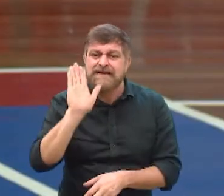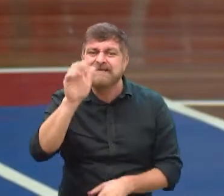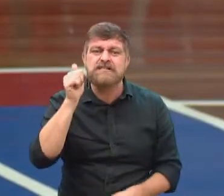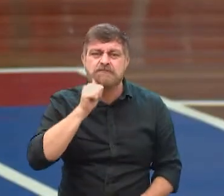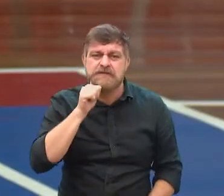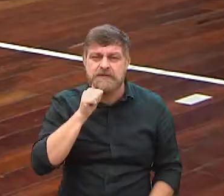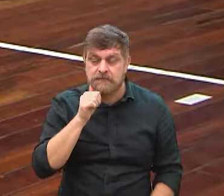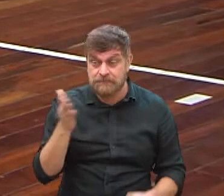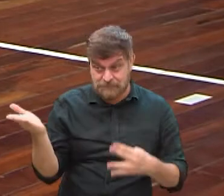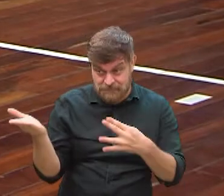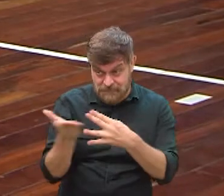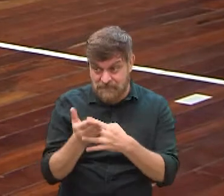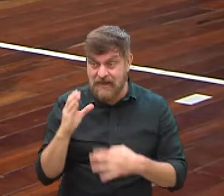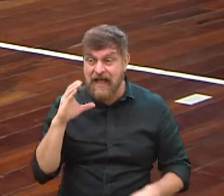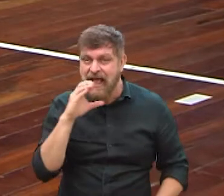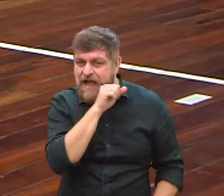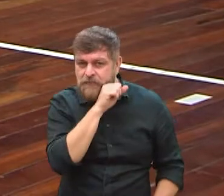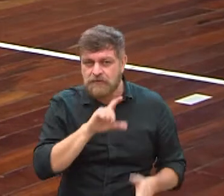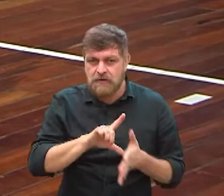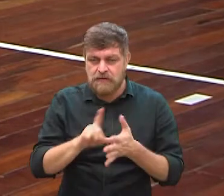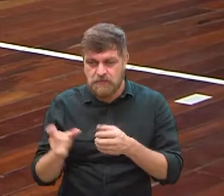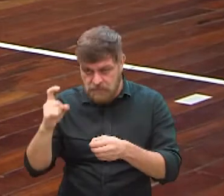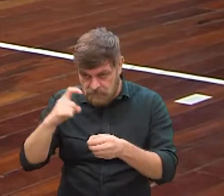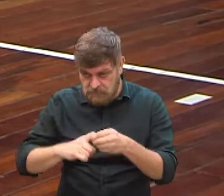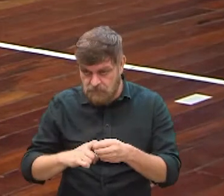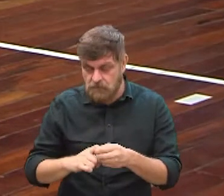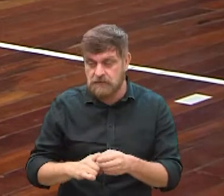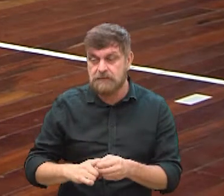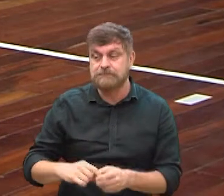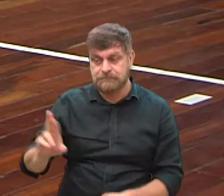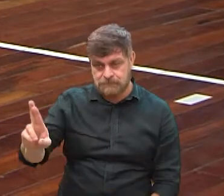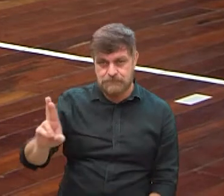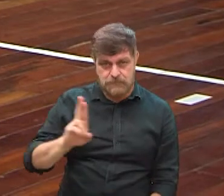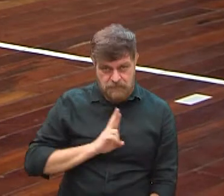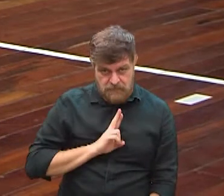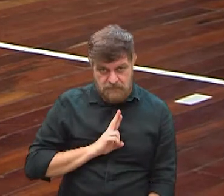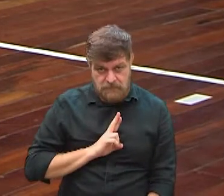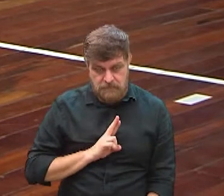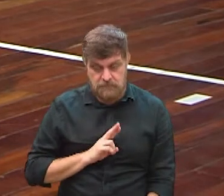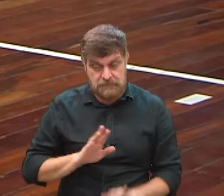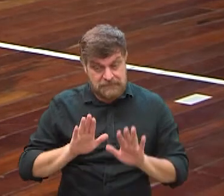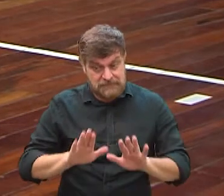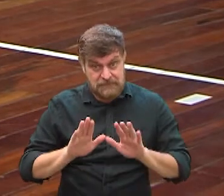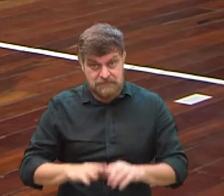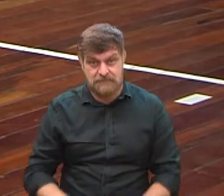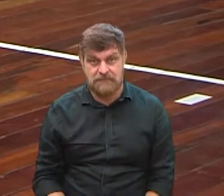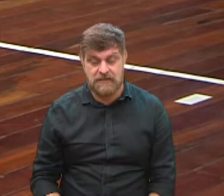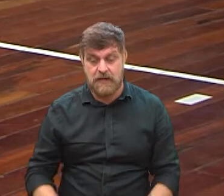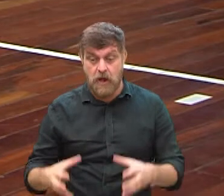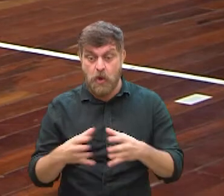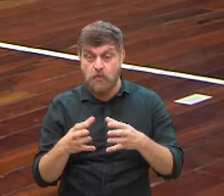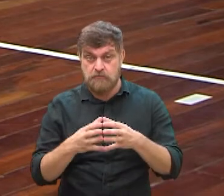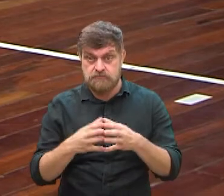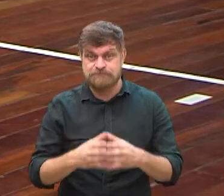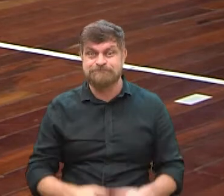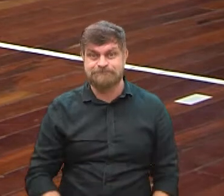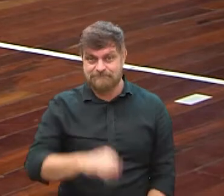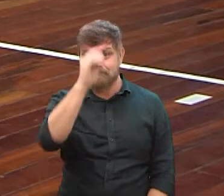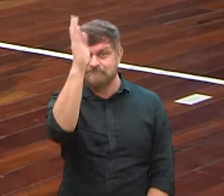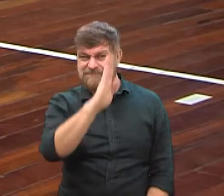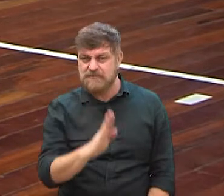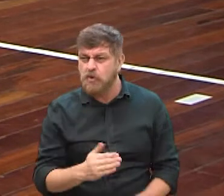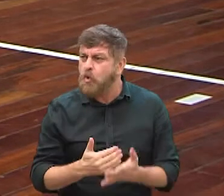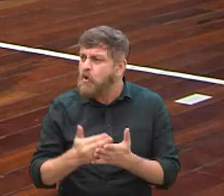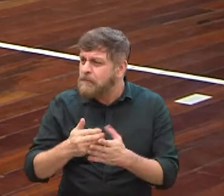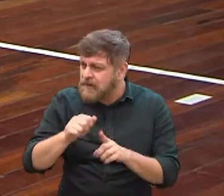agora? Vamos fazer o seguinte, rápido intervalo, na volta tem essa resposta da Jane, estamos aí em Liga Nacional, começa agora no